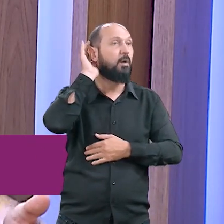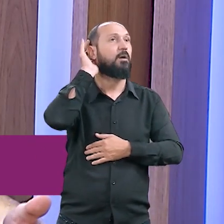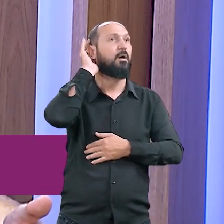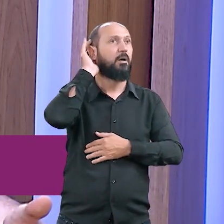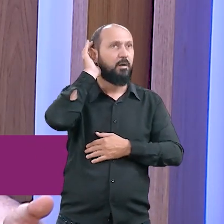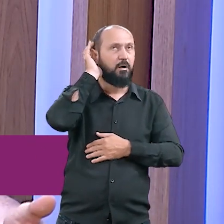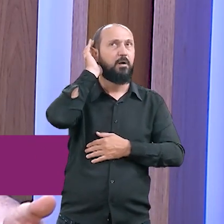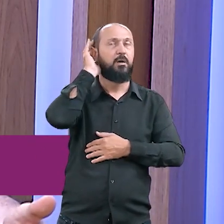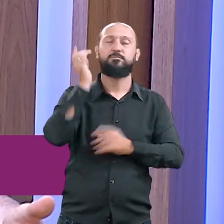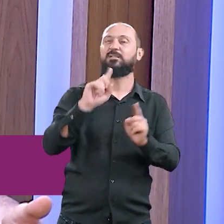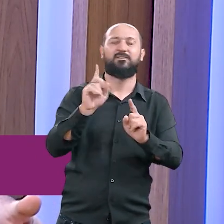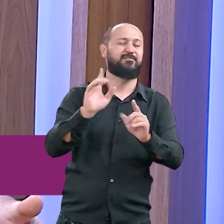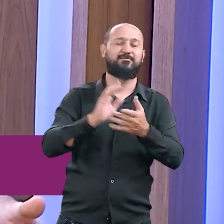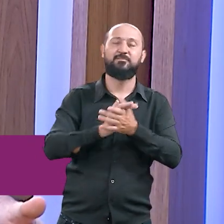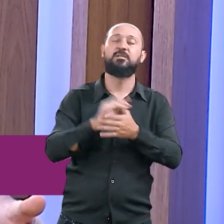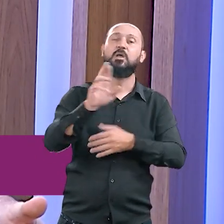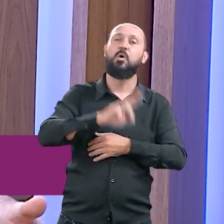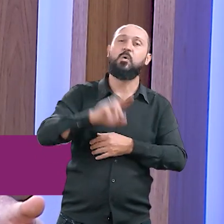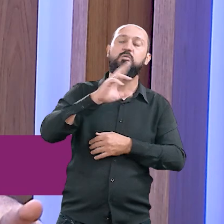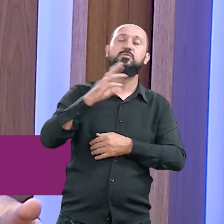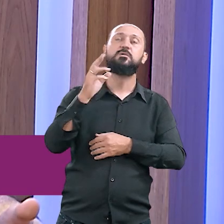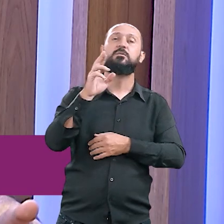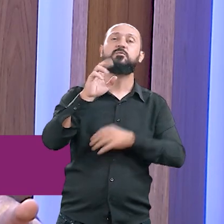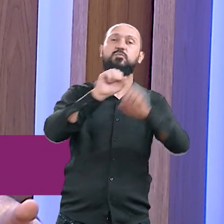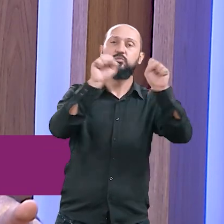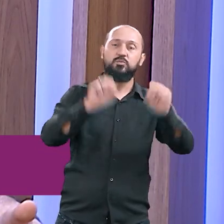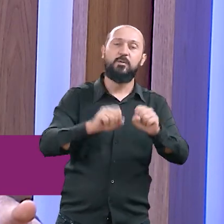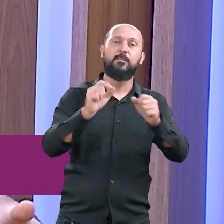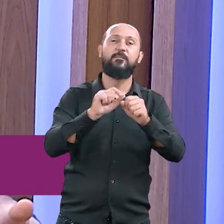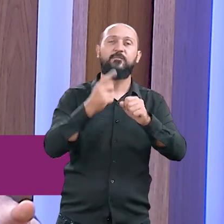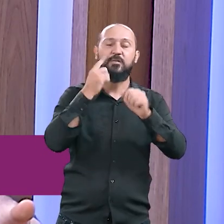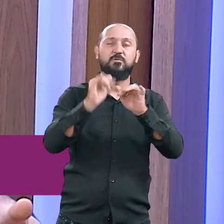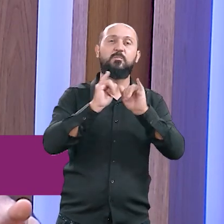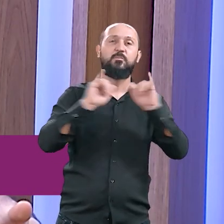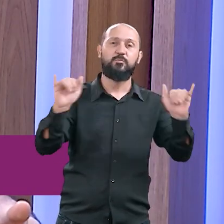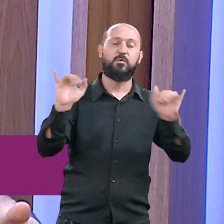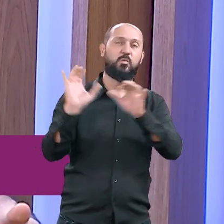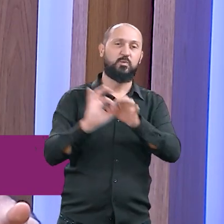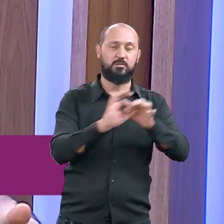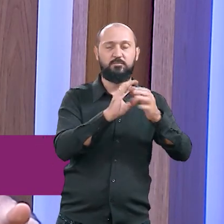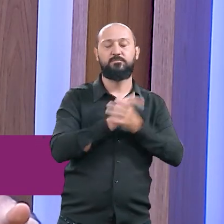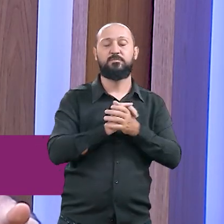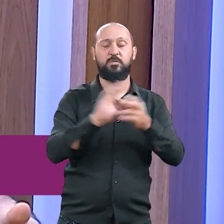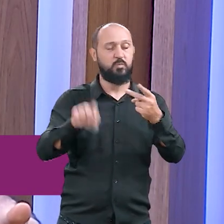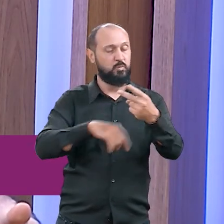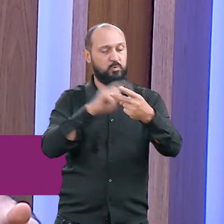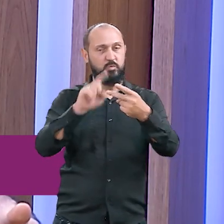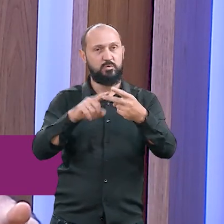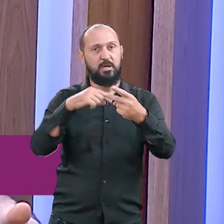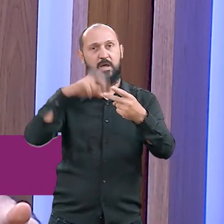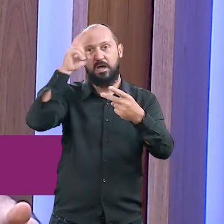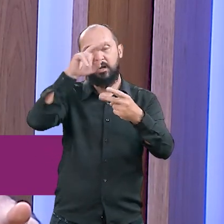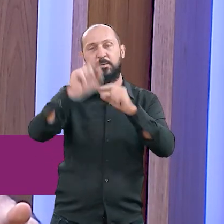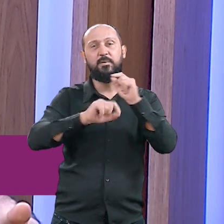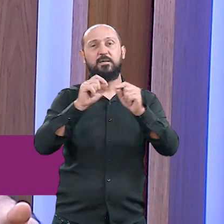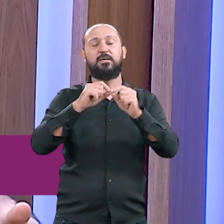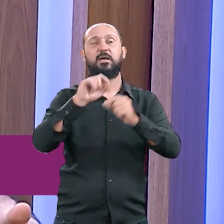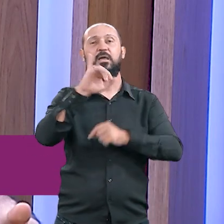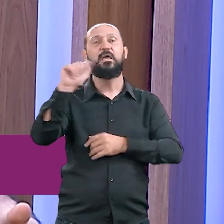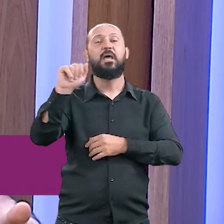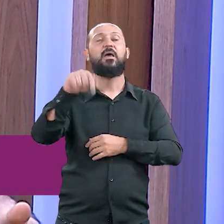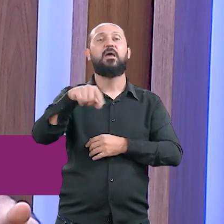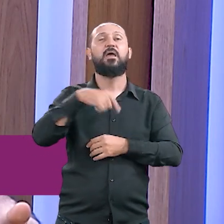e impedir que novas informações sejam armazenadas também. Em relação às imagens, eles captam mesmo? Não, assim, de tirar uma foto, uma